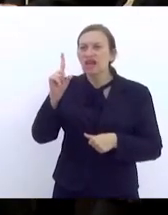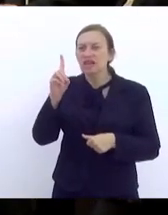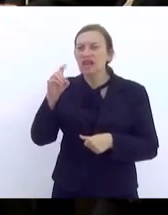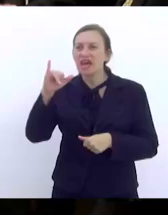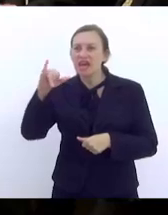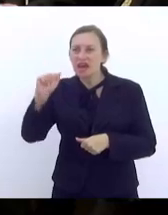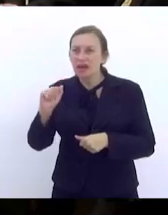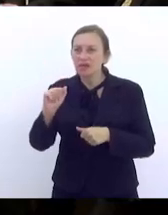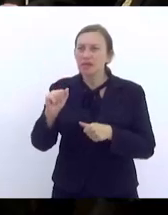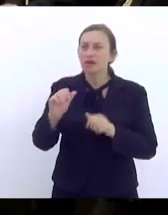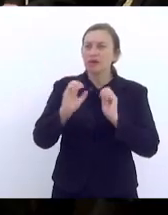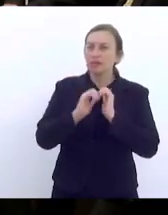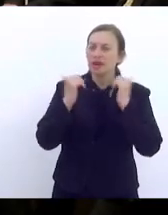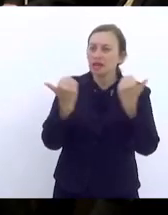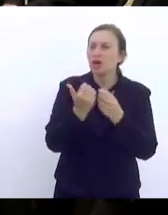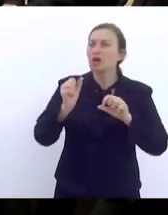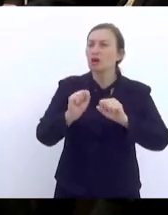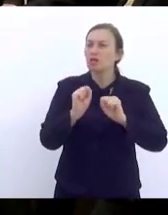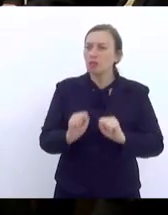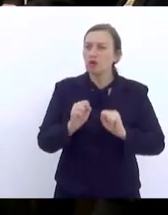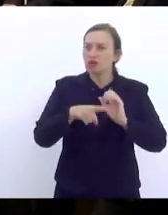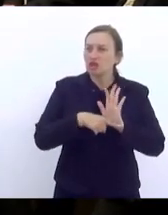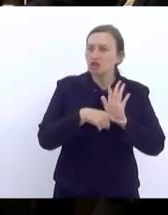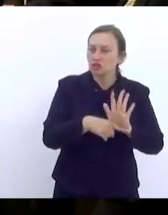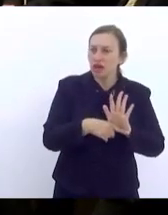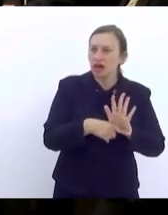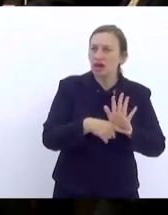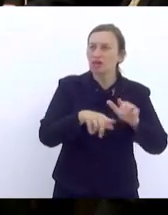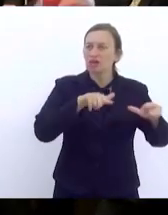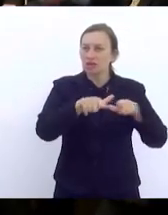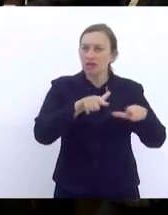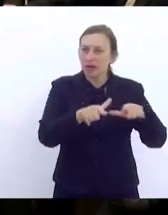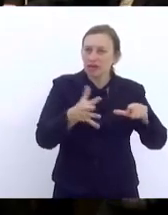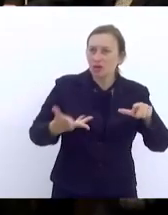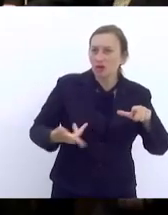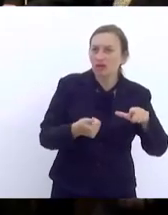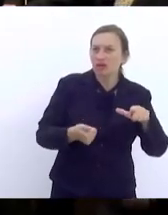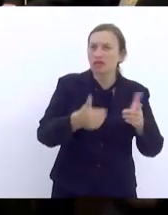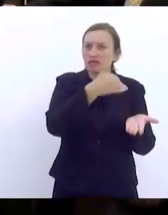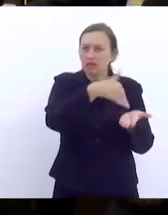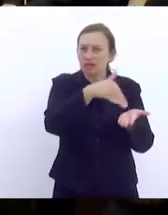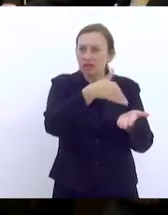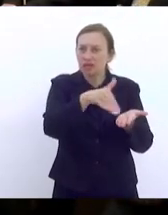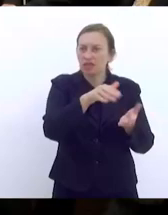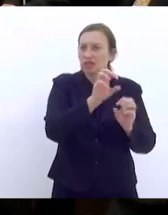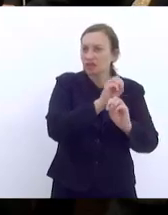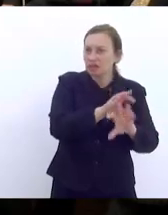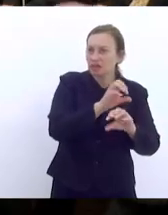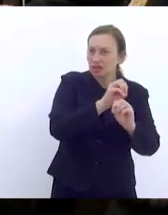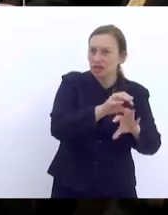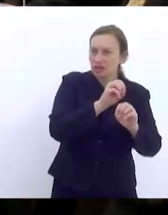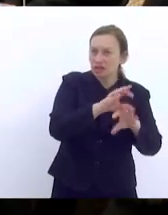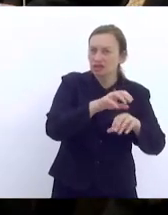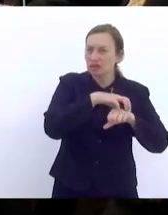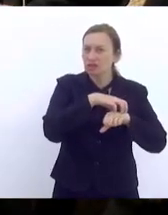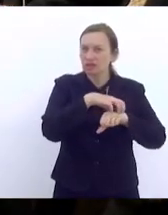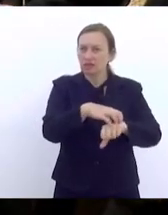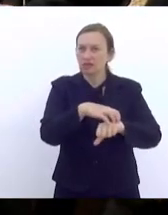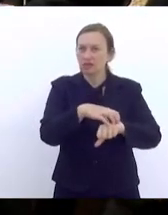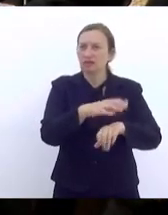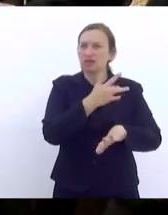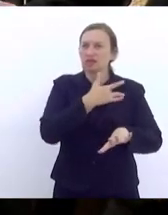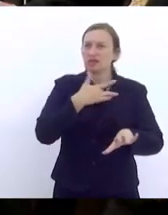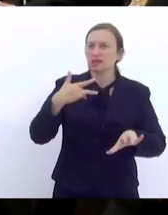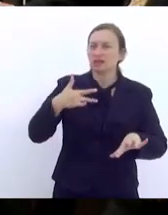Maracanã e posse eventualmente levar os serviços públicos adequados fica aqui em estado através dos do nosso